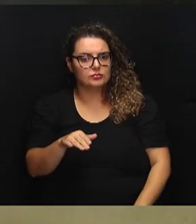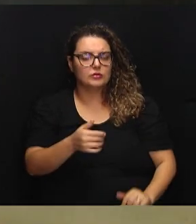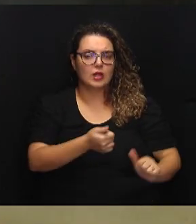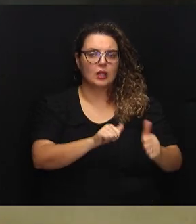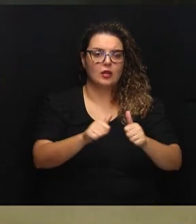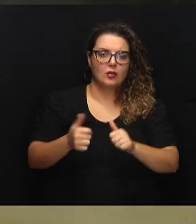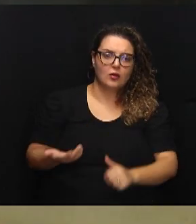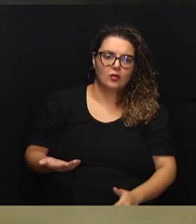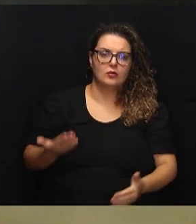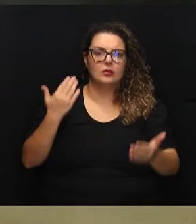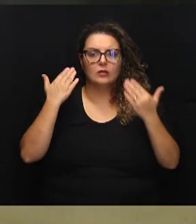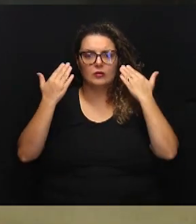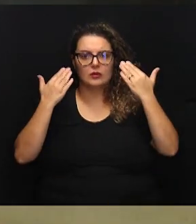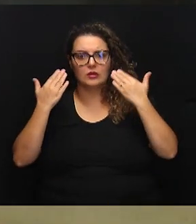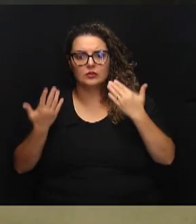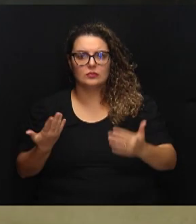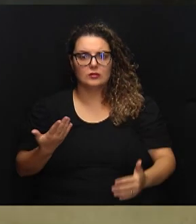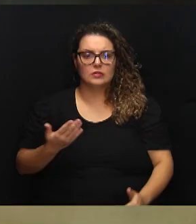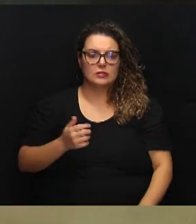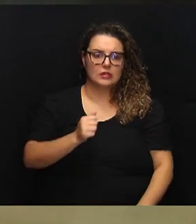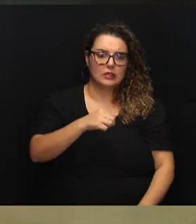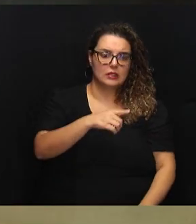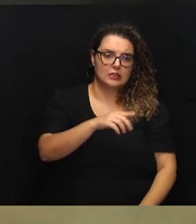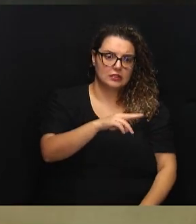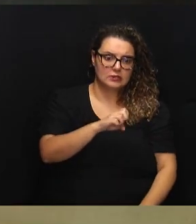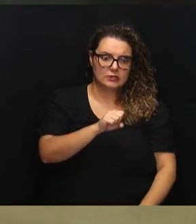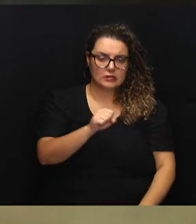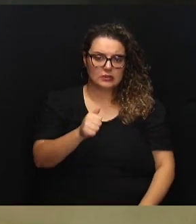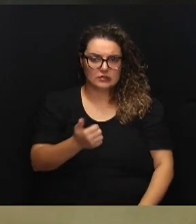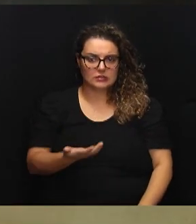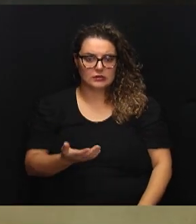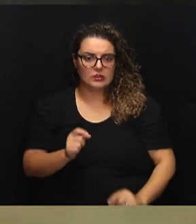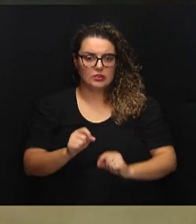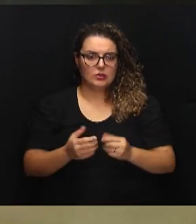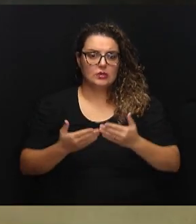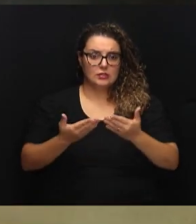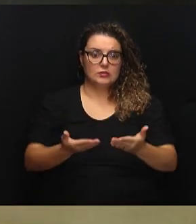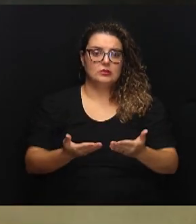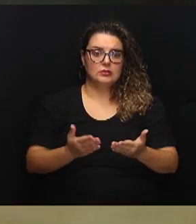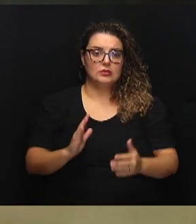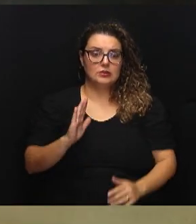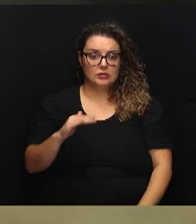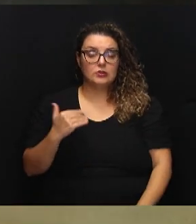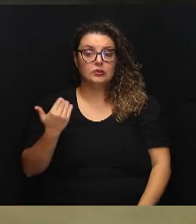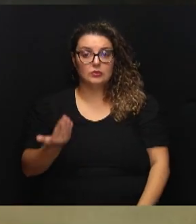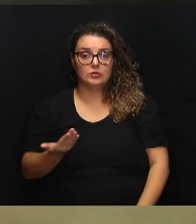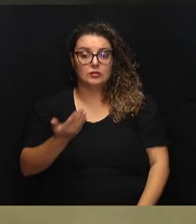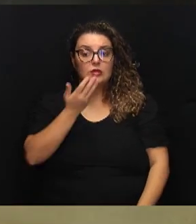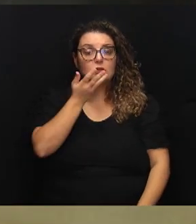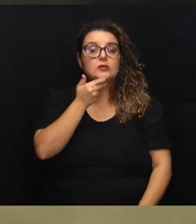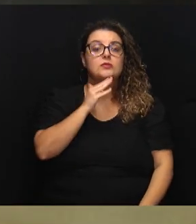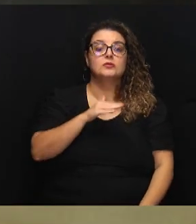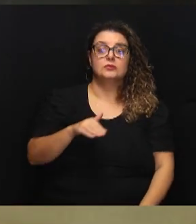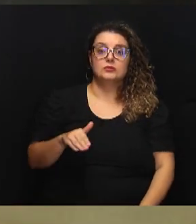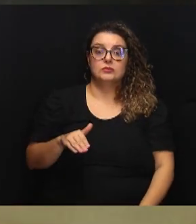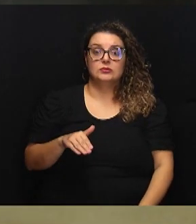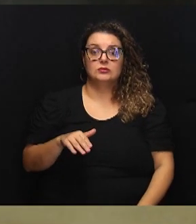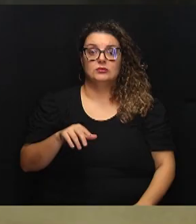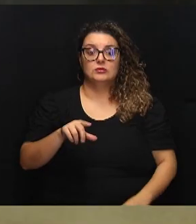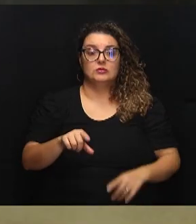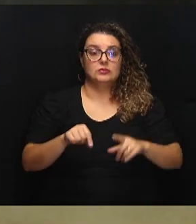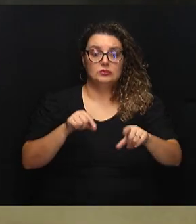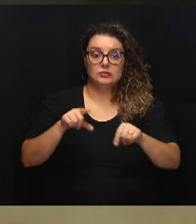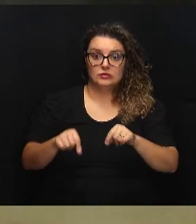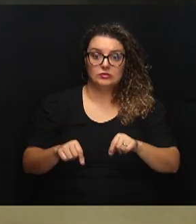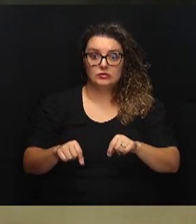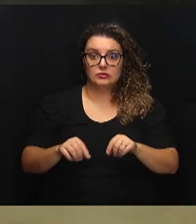avaliação psicológica da Andressa, né? O que você traz para a gente quando a criança está escolhendo o seu